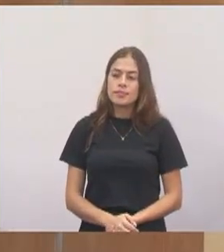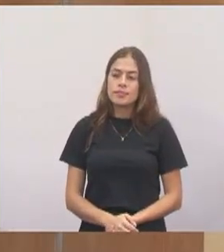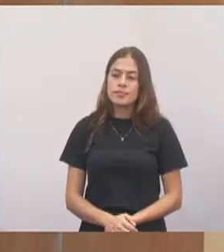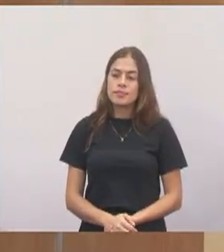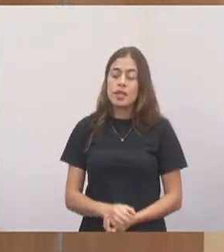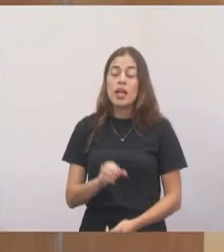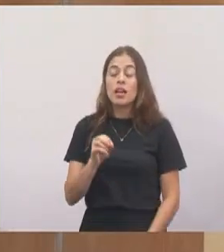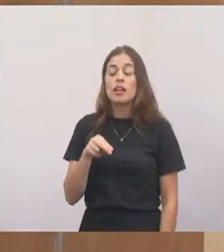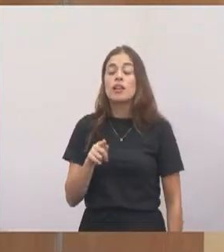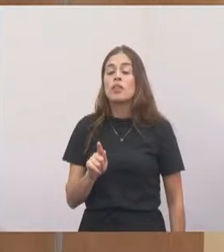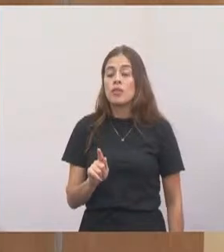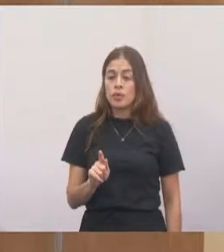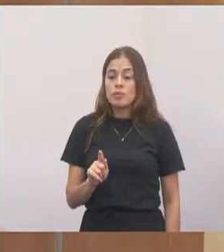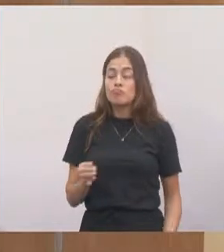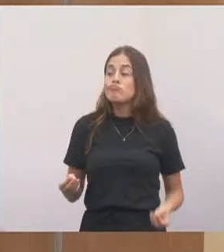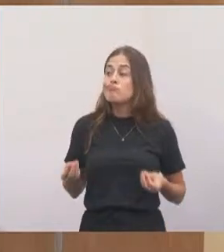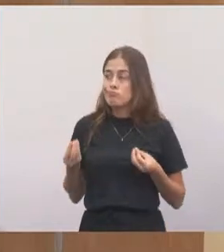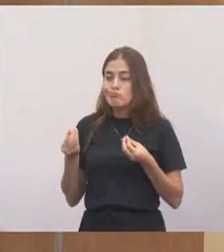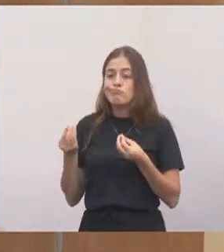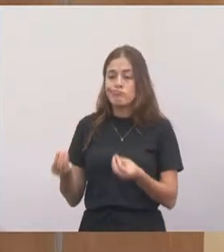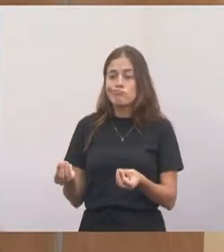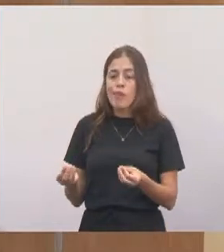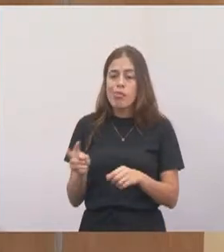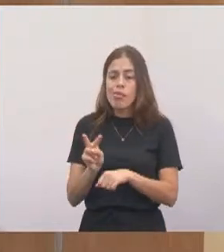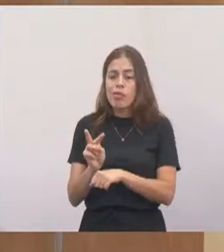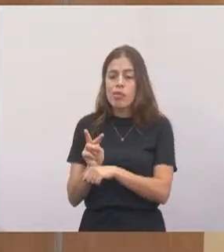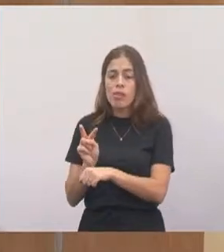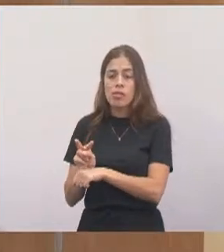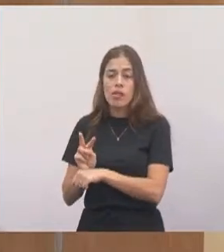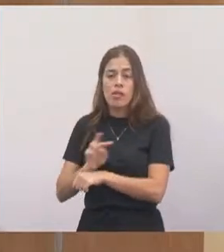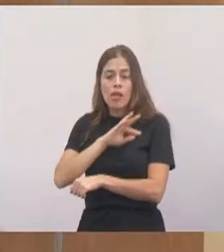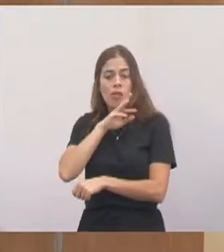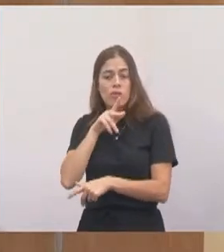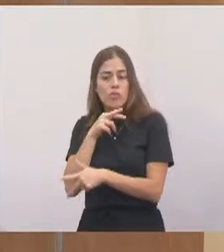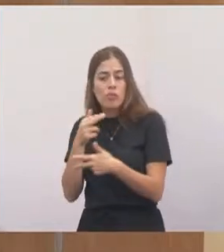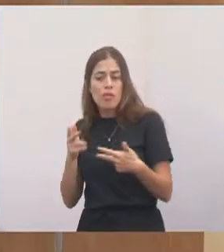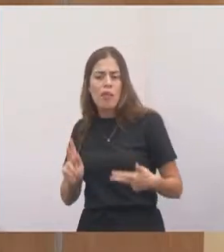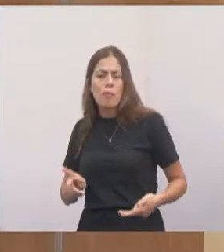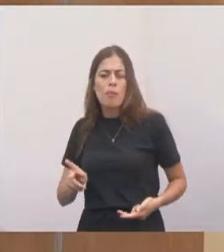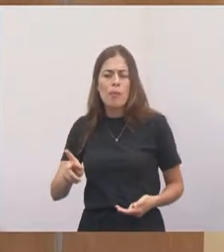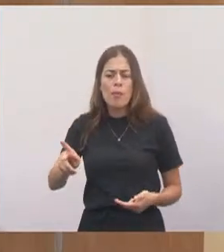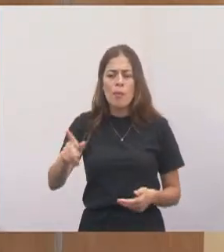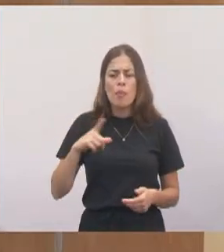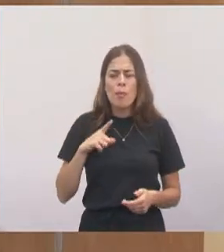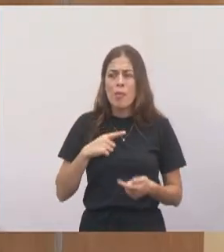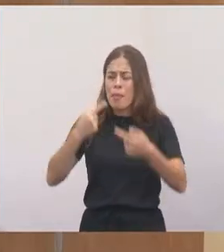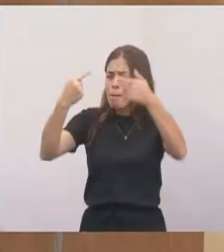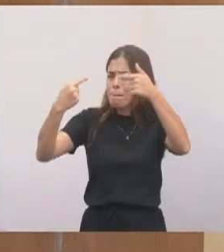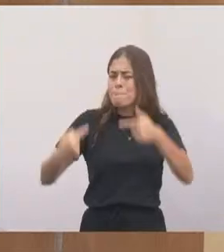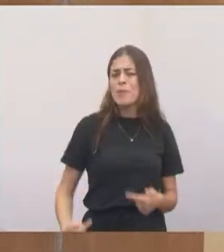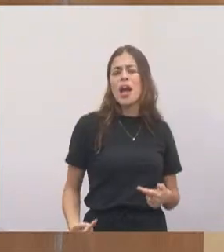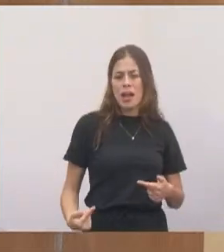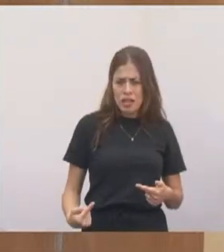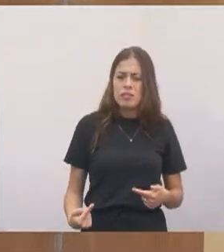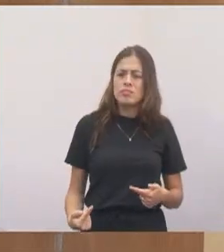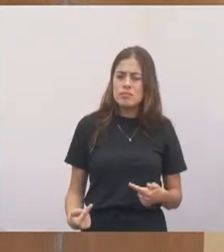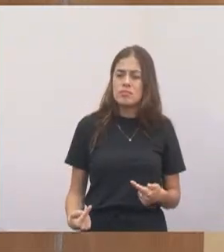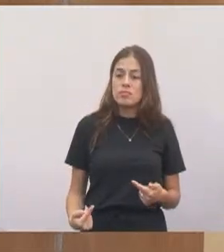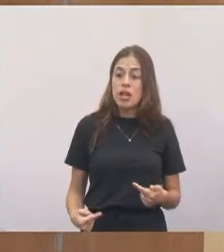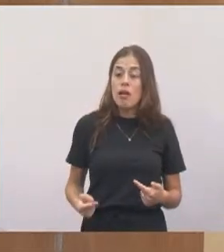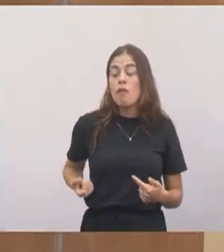As ONGs dedicadas aos cuidados com animais frequentemente enfrentam um desafio significativo